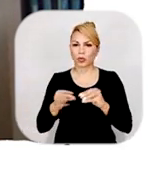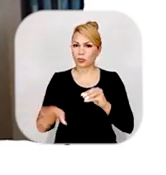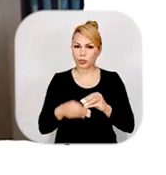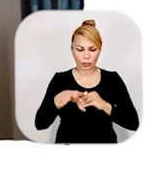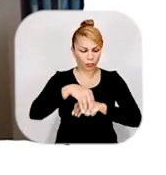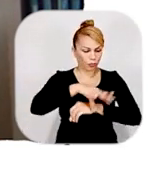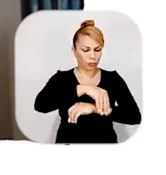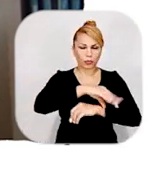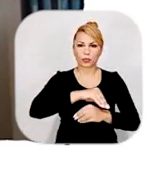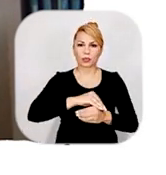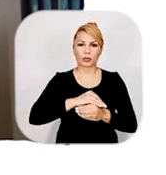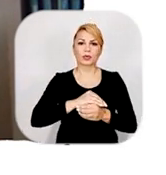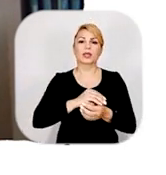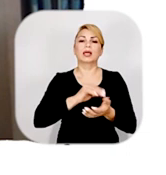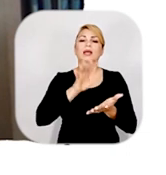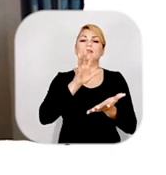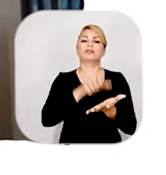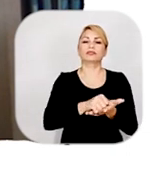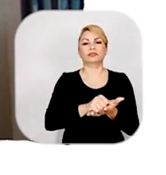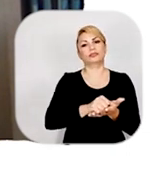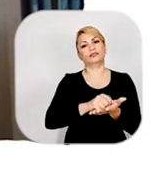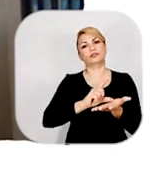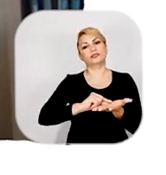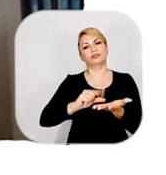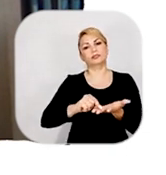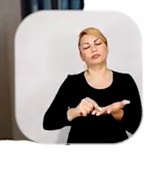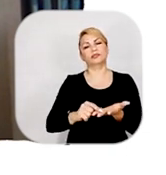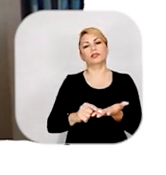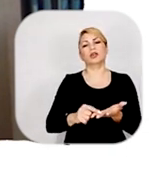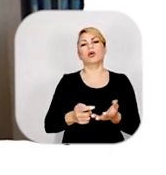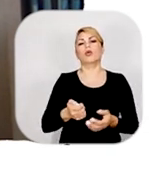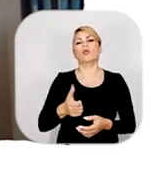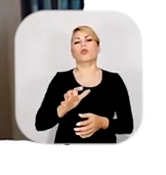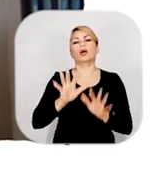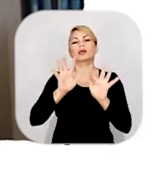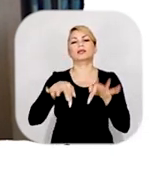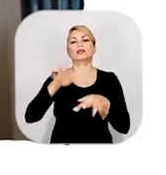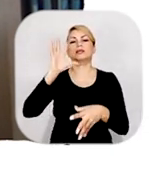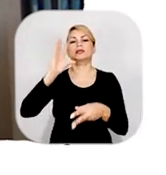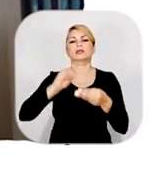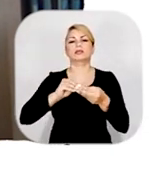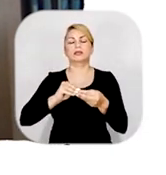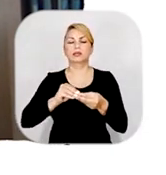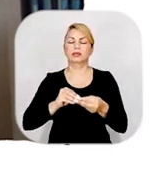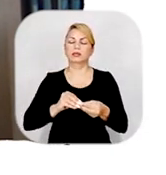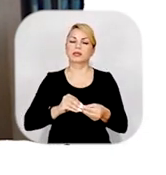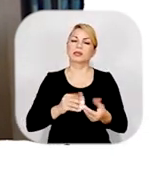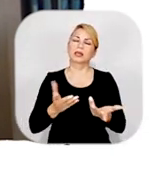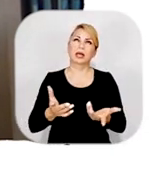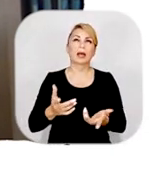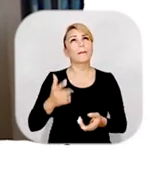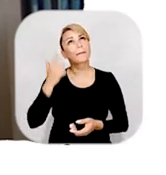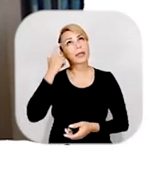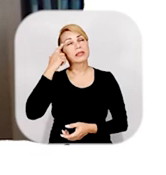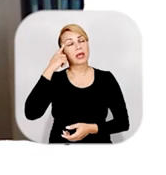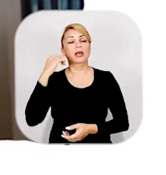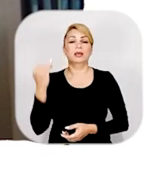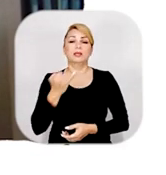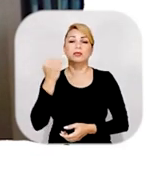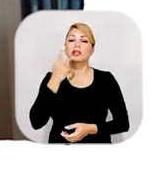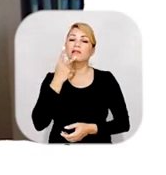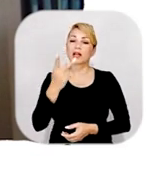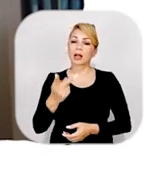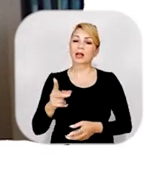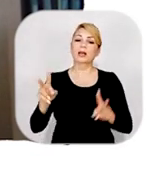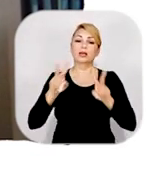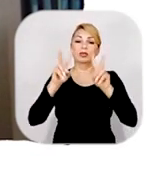por fim, né, quando eu já estava terminando de juntar todo esse material, eu achei que era importante também falar